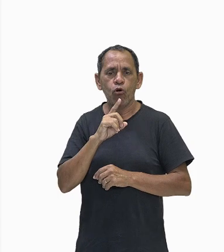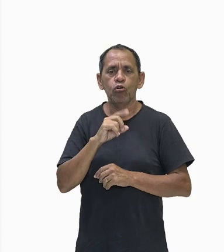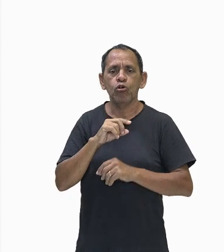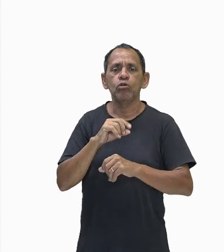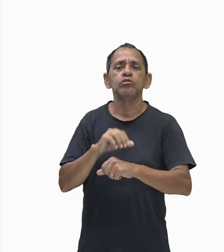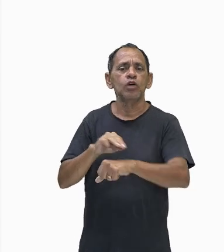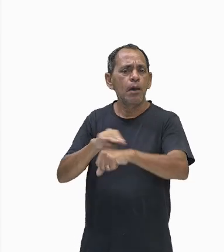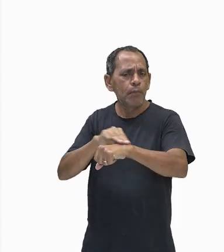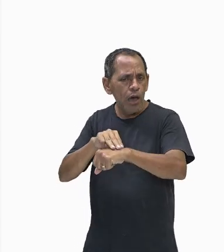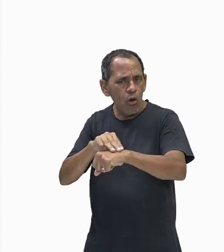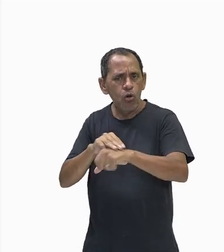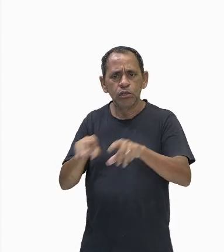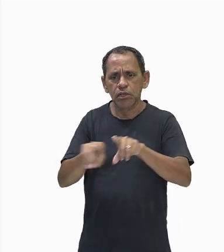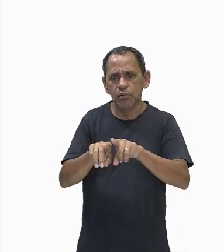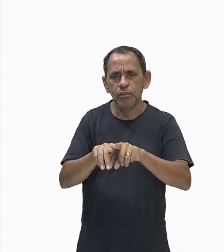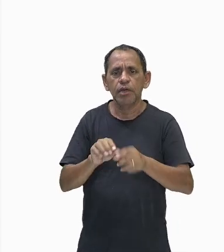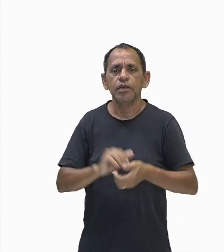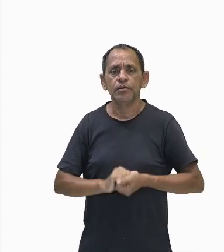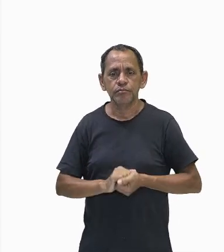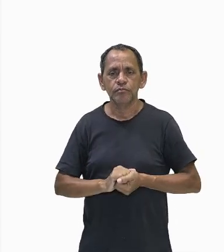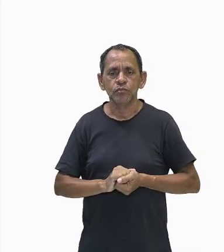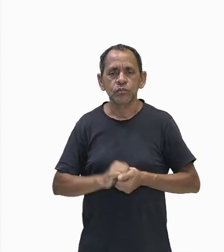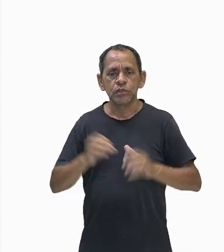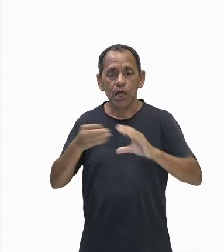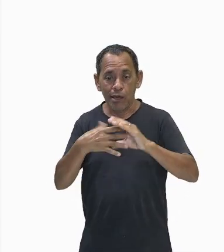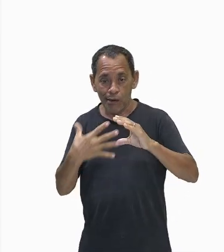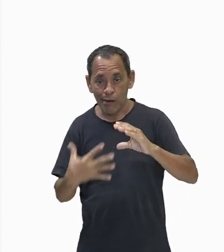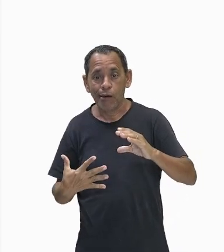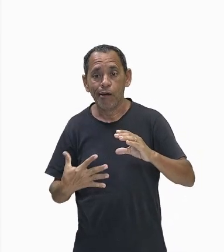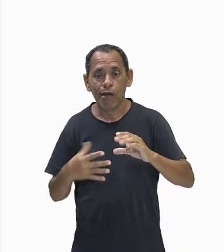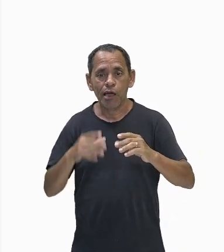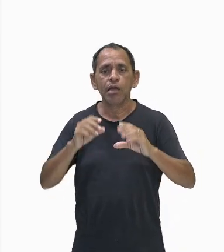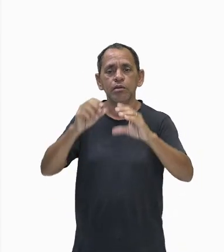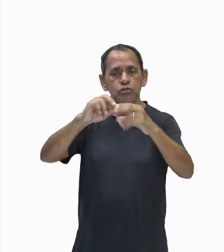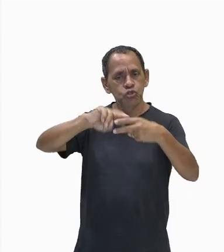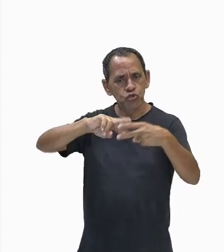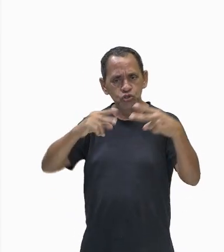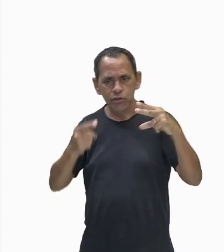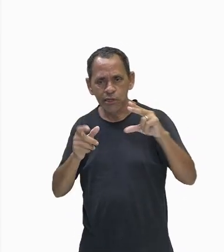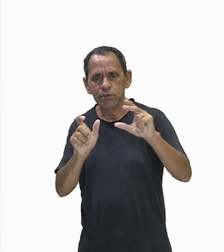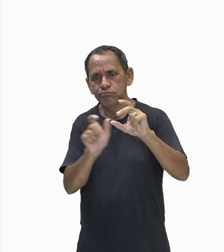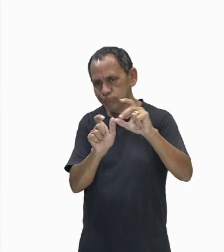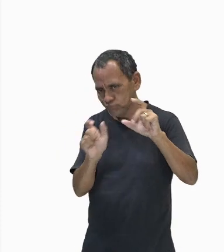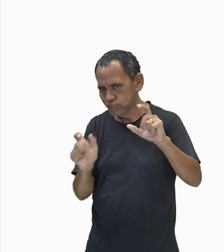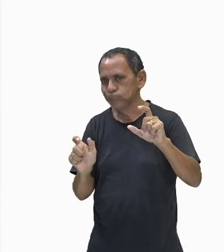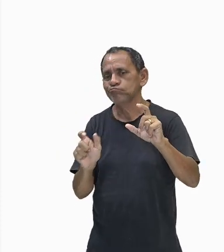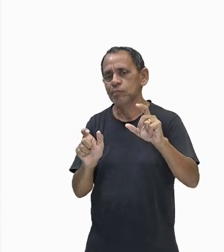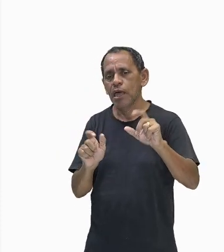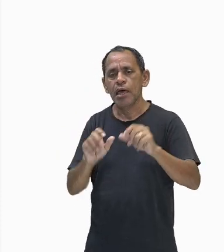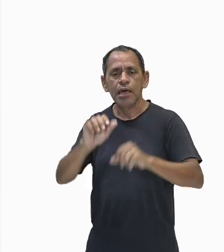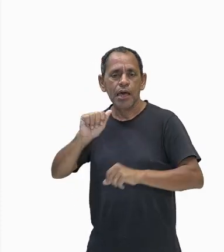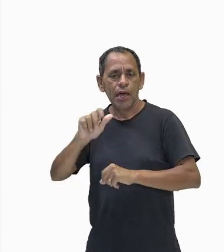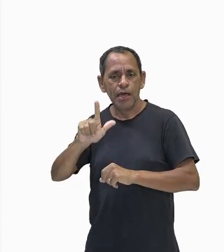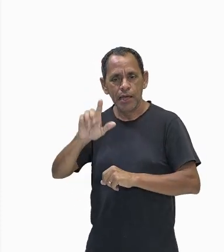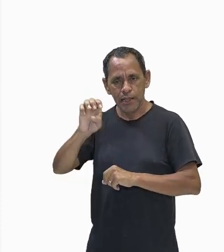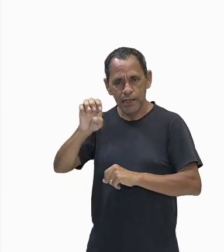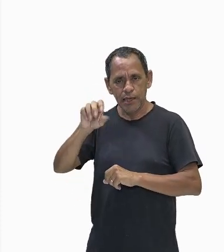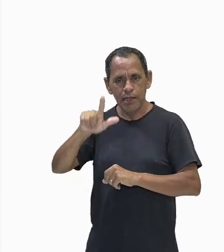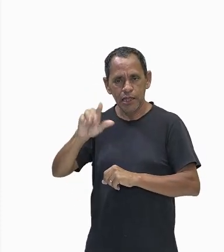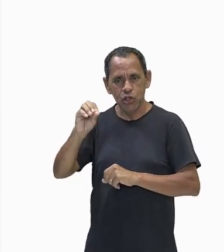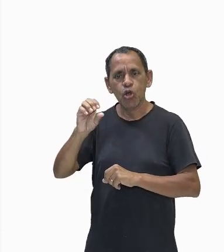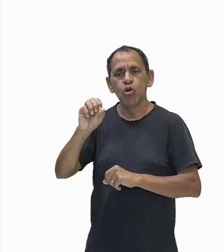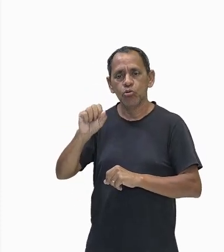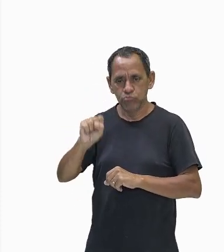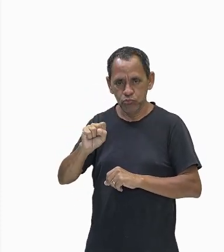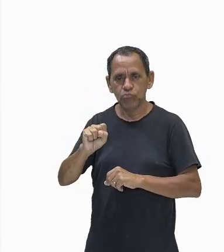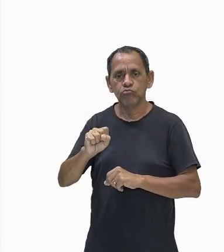eles são as características dos genes alelos. Vejam aí que eles vão ter posições diferentes. Uma representação